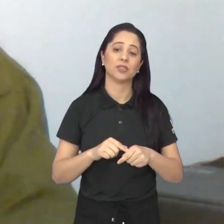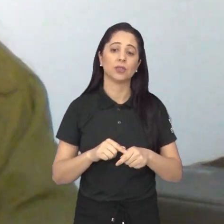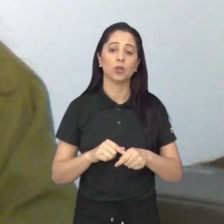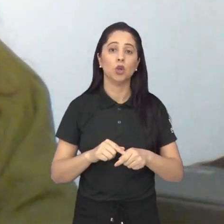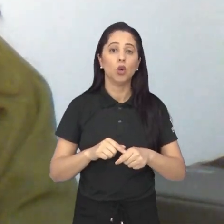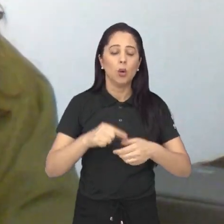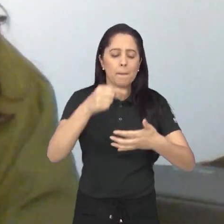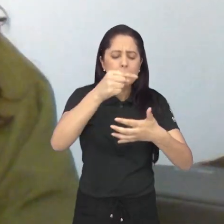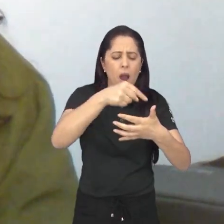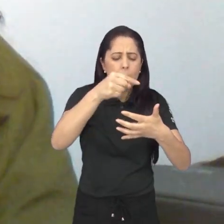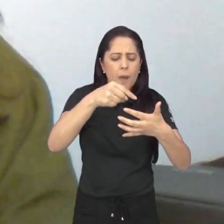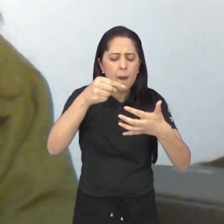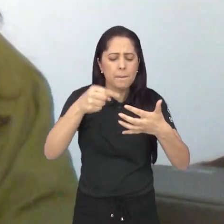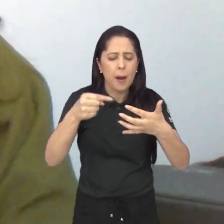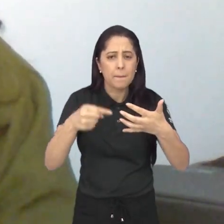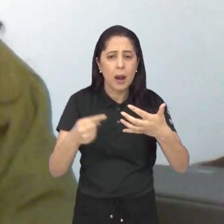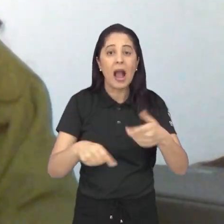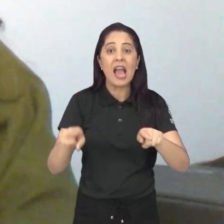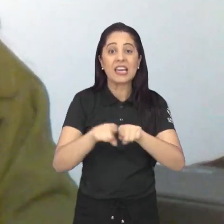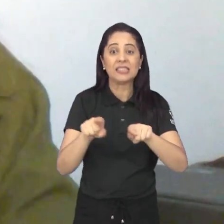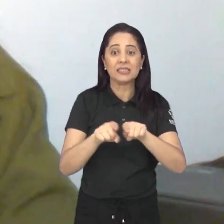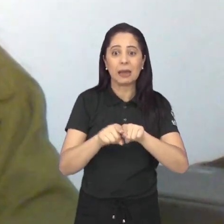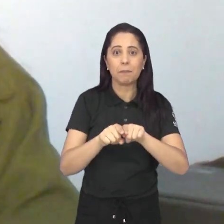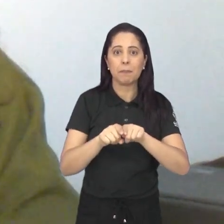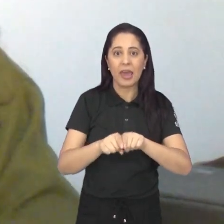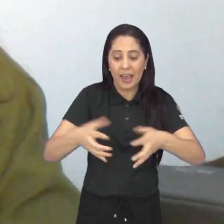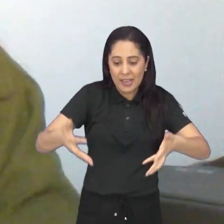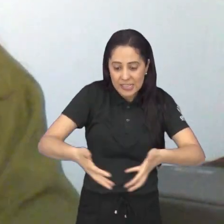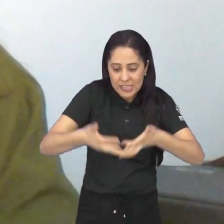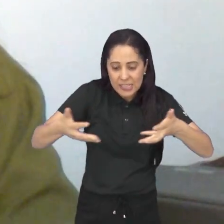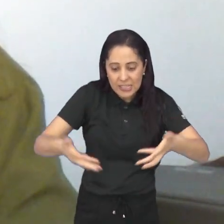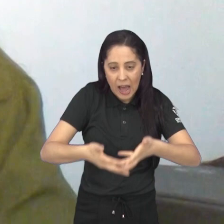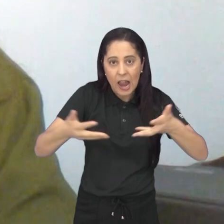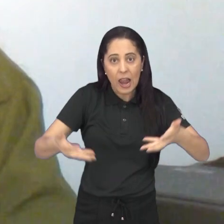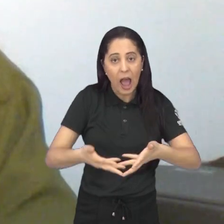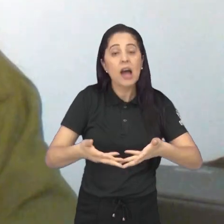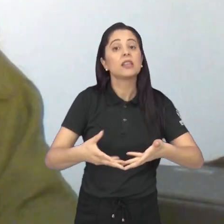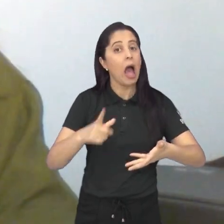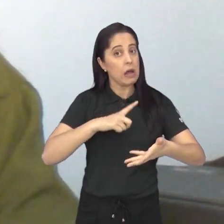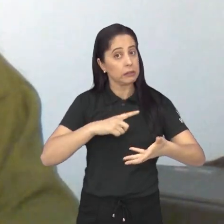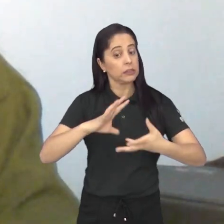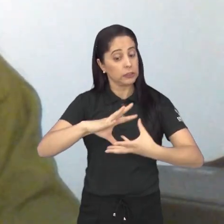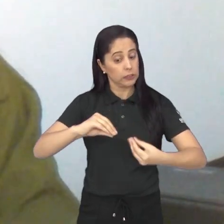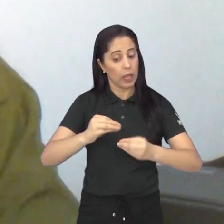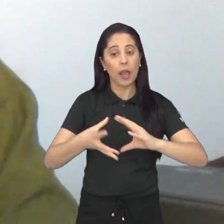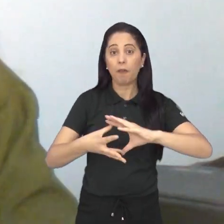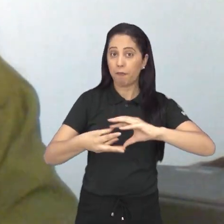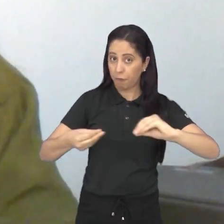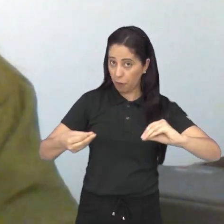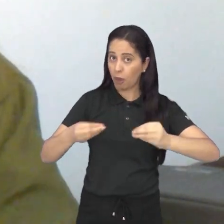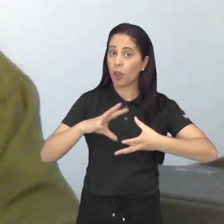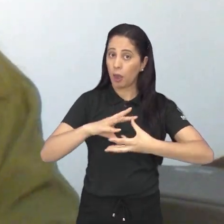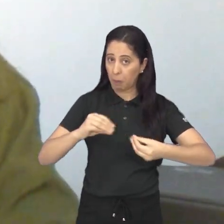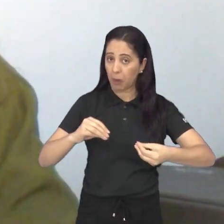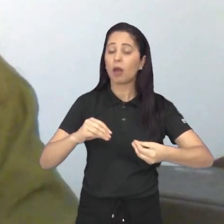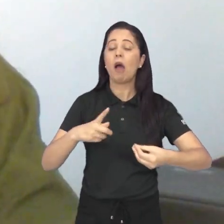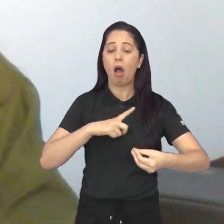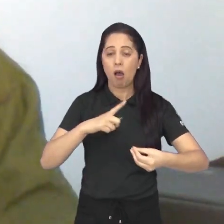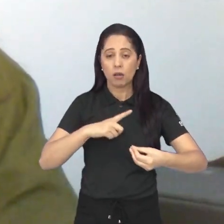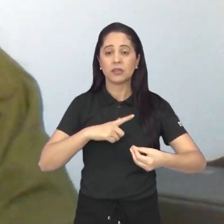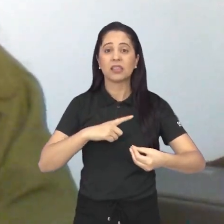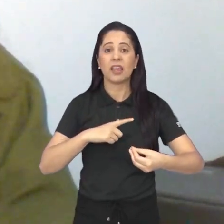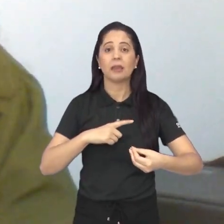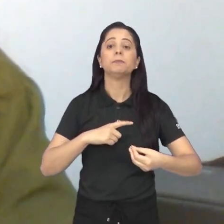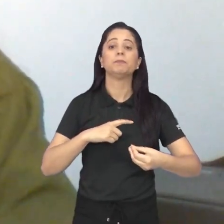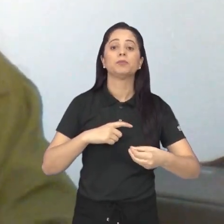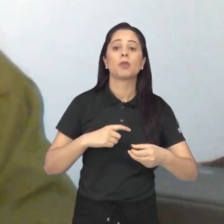linhaça. Todos os vegetais crus, as folhas, são ricas em fibras. Baixíssimo ali quantidade